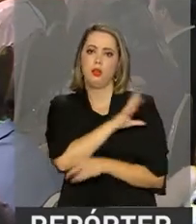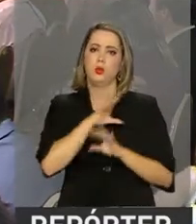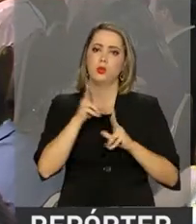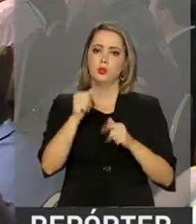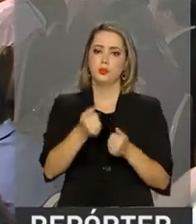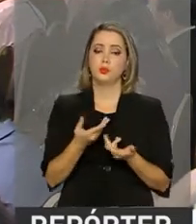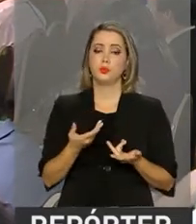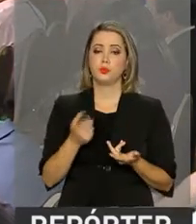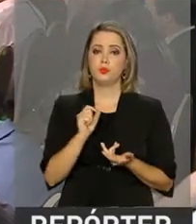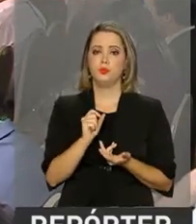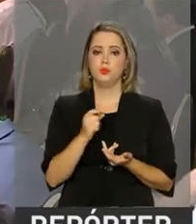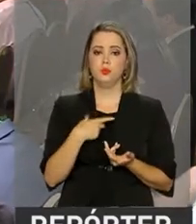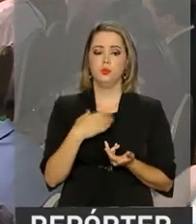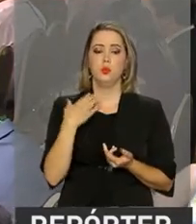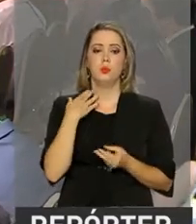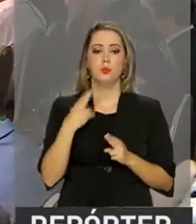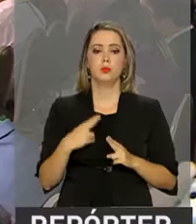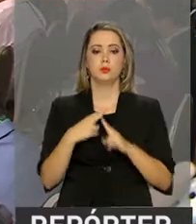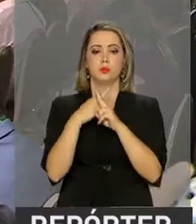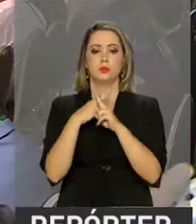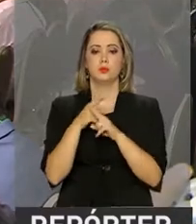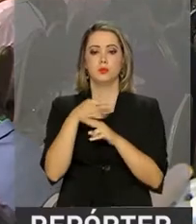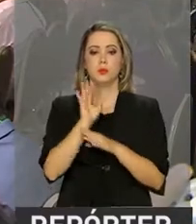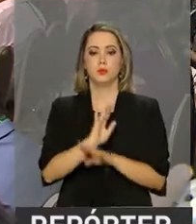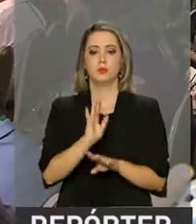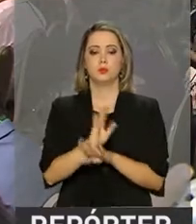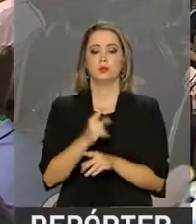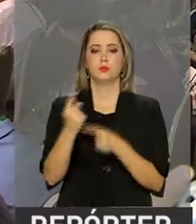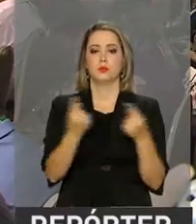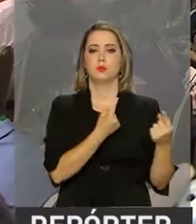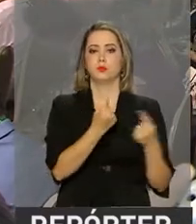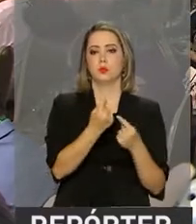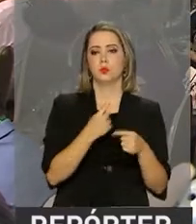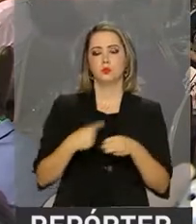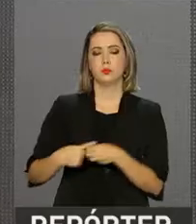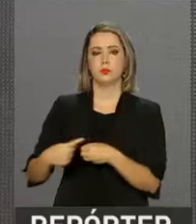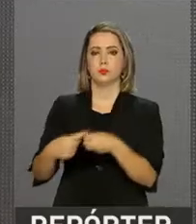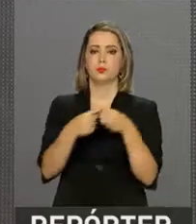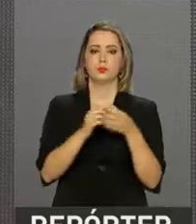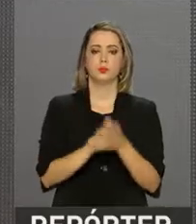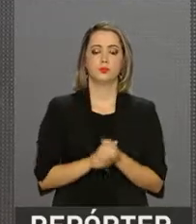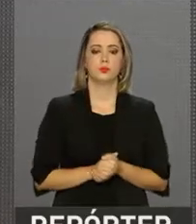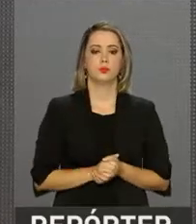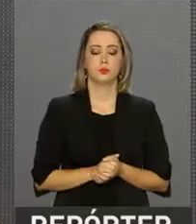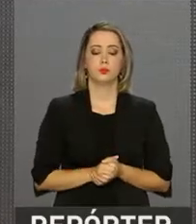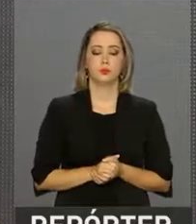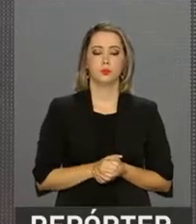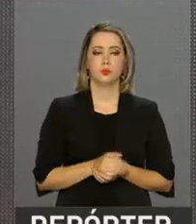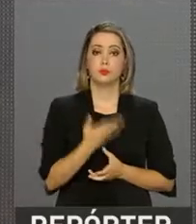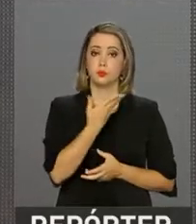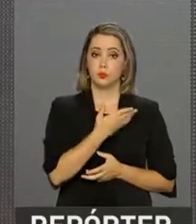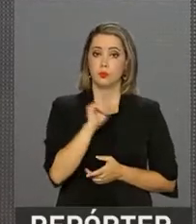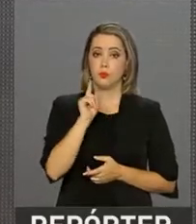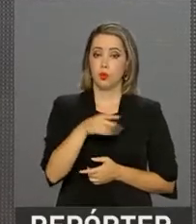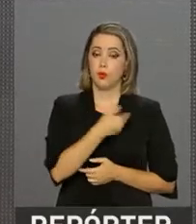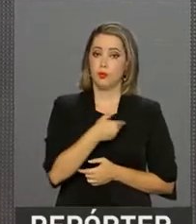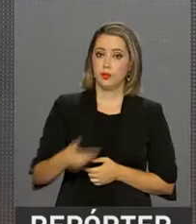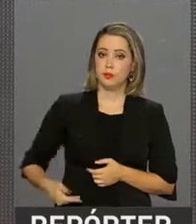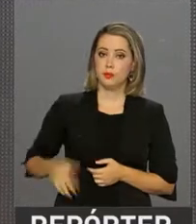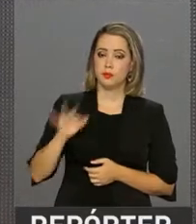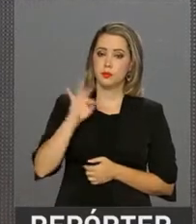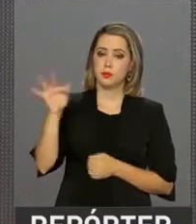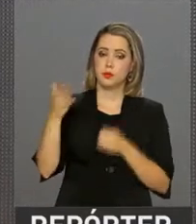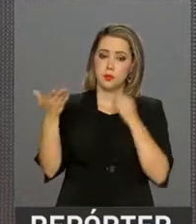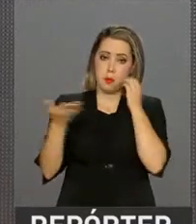dessas concessões, e a Caixa é quem vai apoiar cada um desses municípios. Essas são iniciativas que, como eu disse, o governo federal